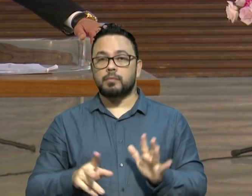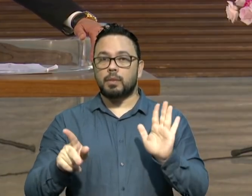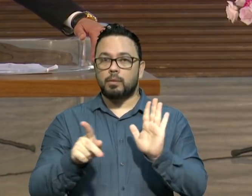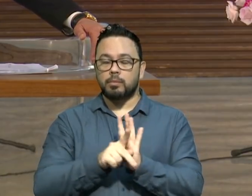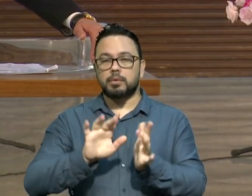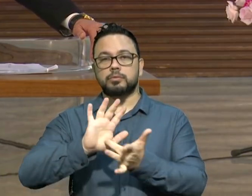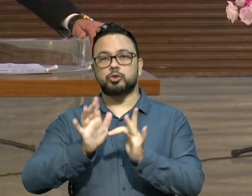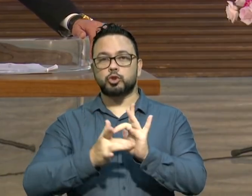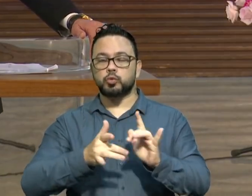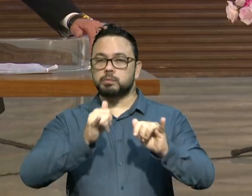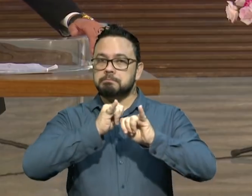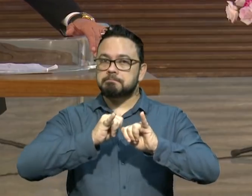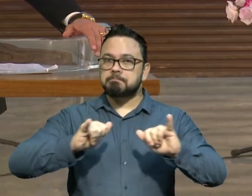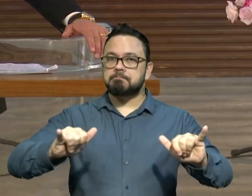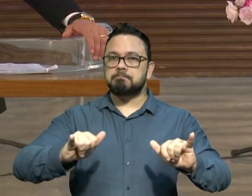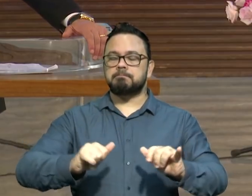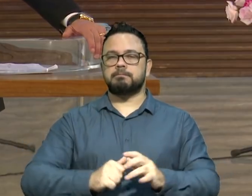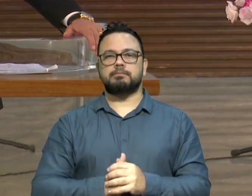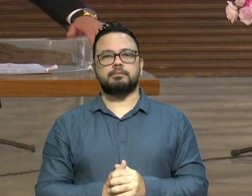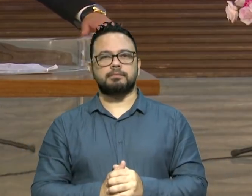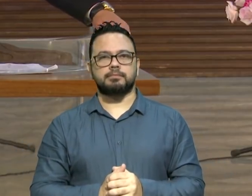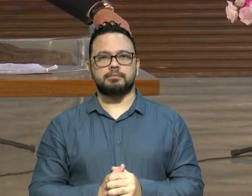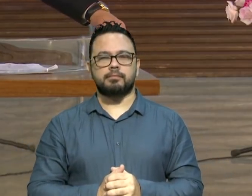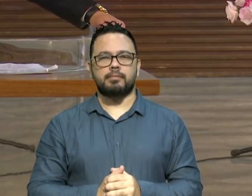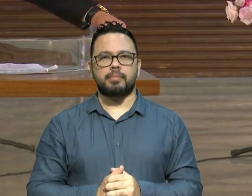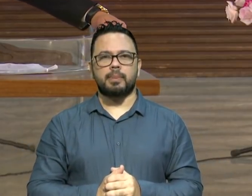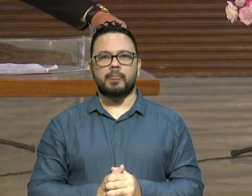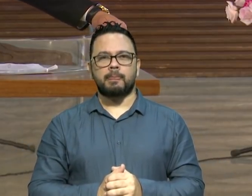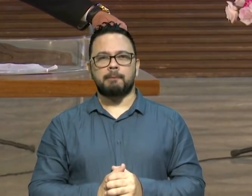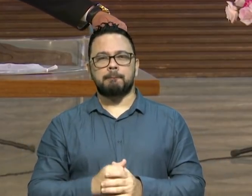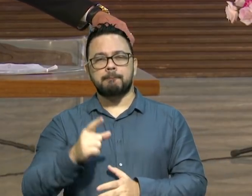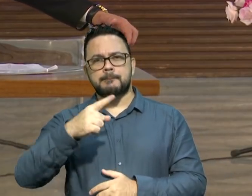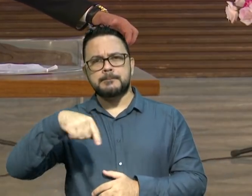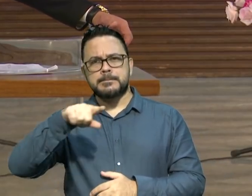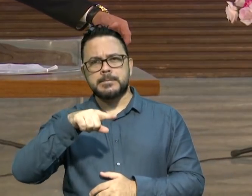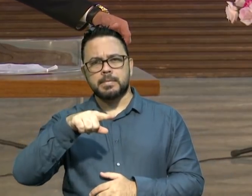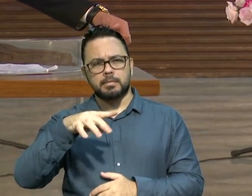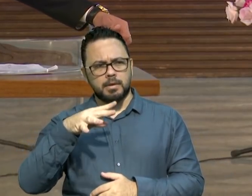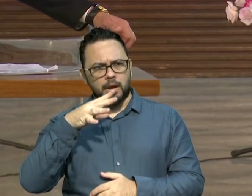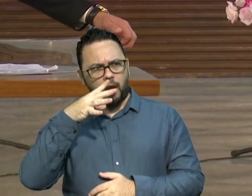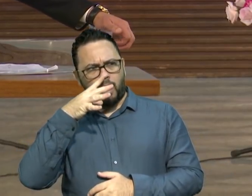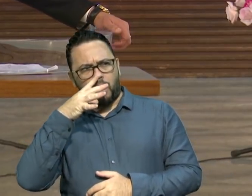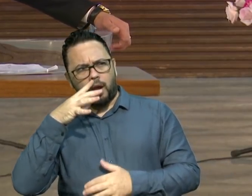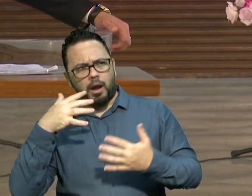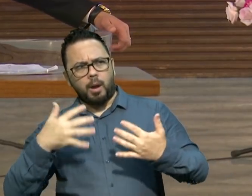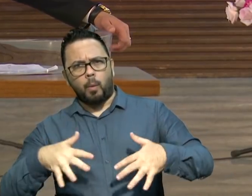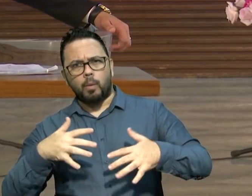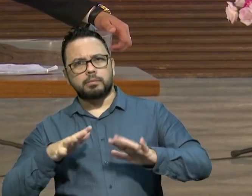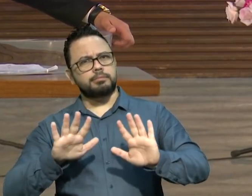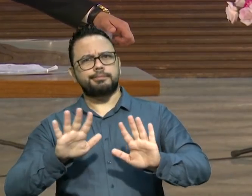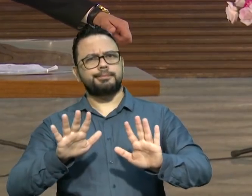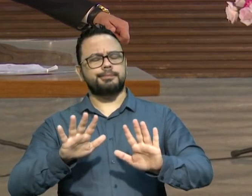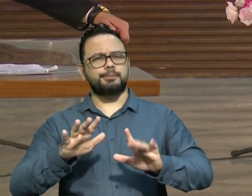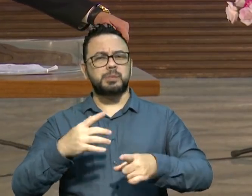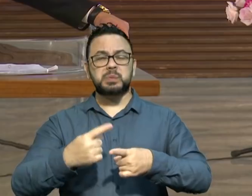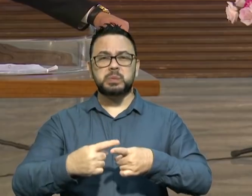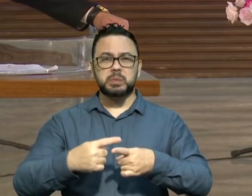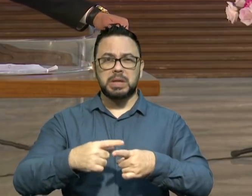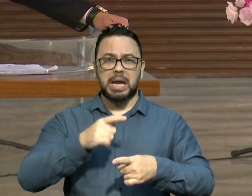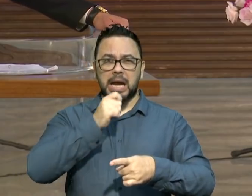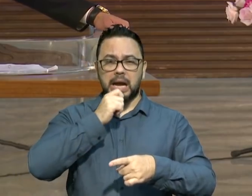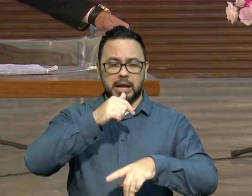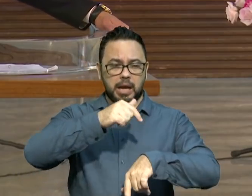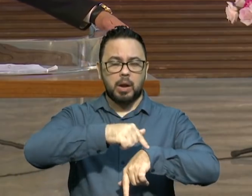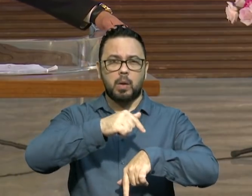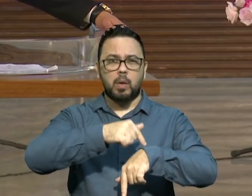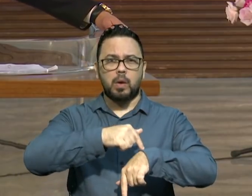de Jesus Cristo e não vos maravilheis disto porque vem a hora em que todos os que se acham nos